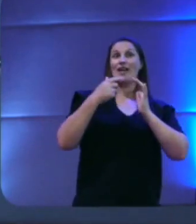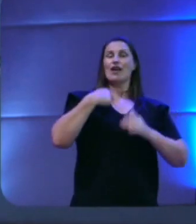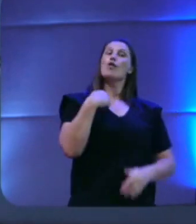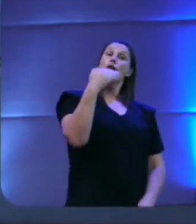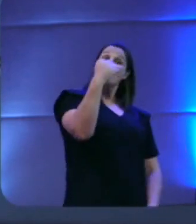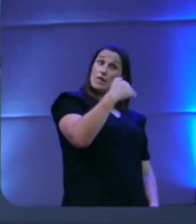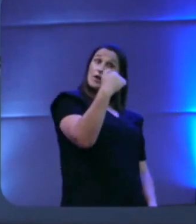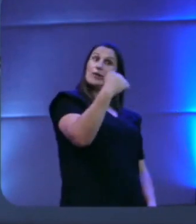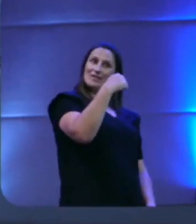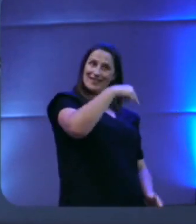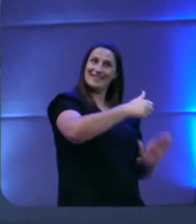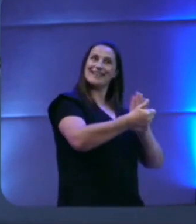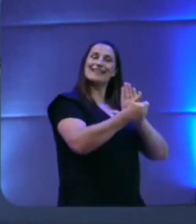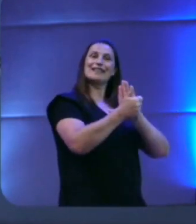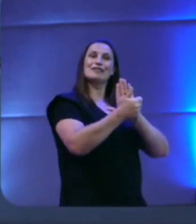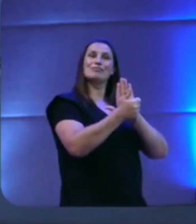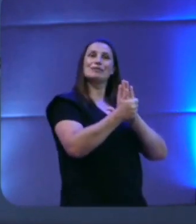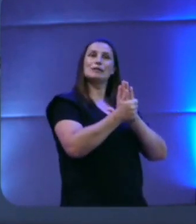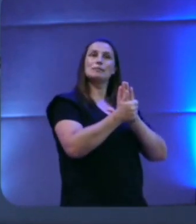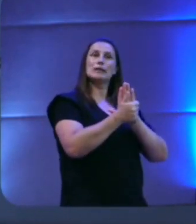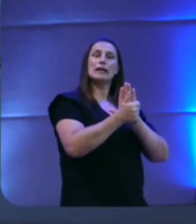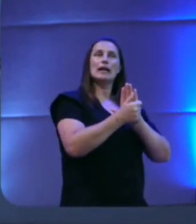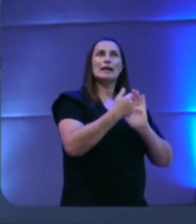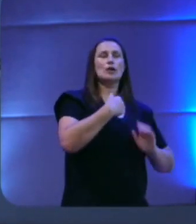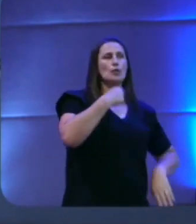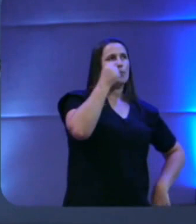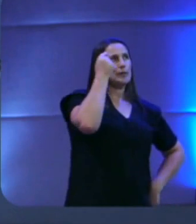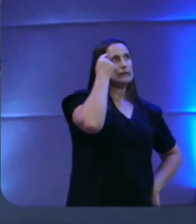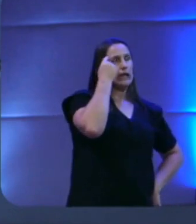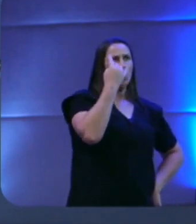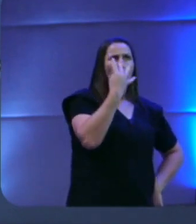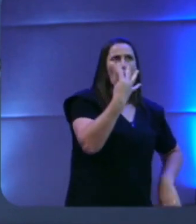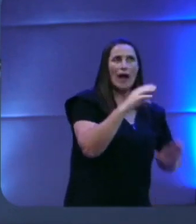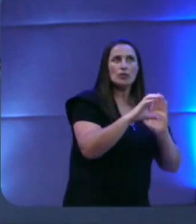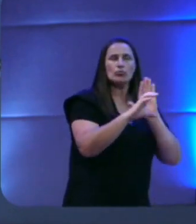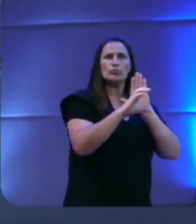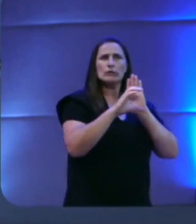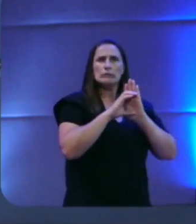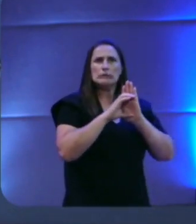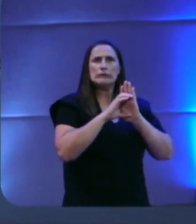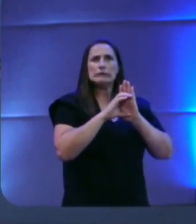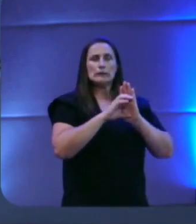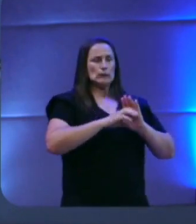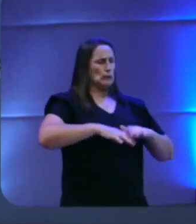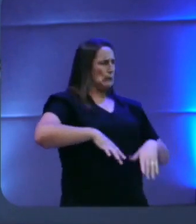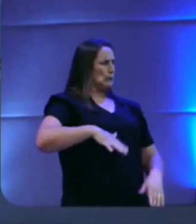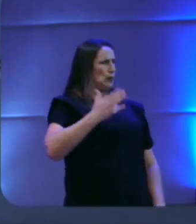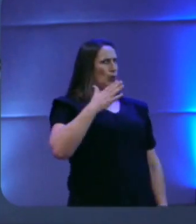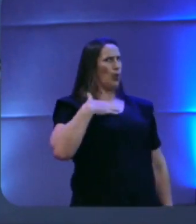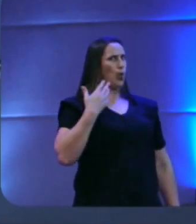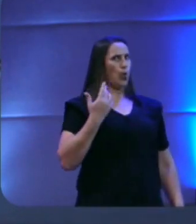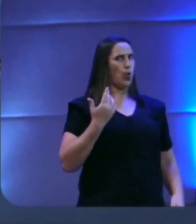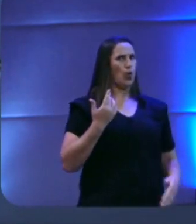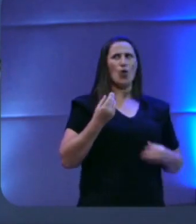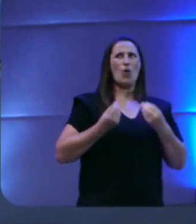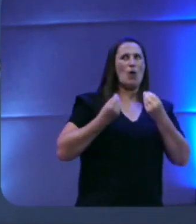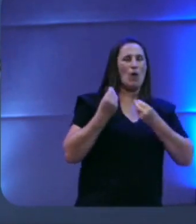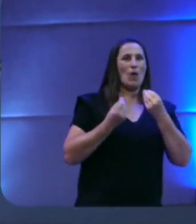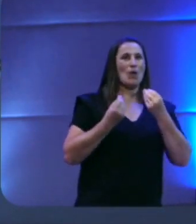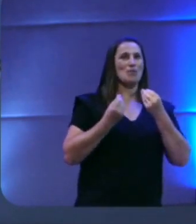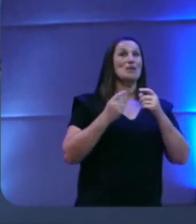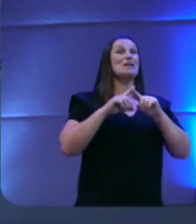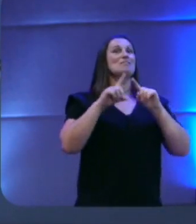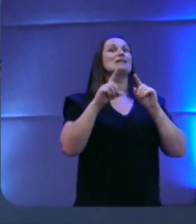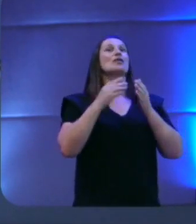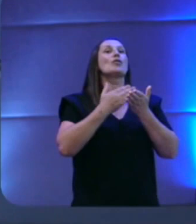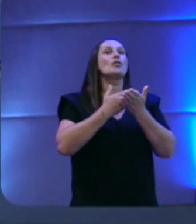igreja, pensar em 4 capítulos por dia me assustava. A Bíblia toda, né? Um livro tão grande em um ano. E eu comecei com 1 capítulo